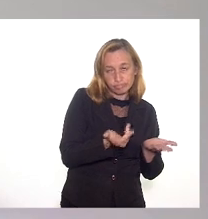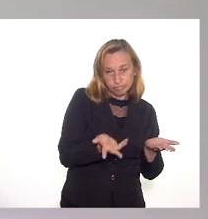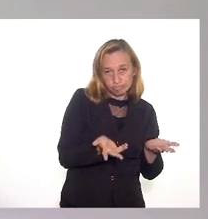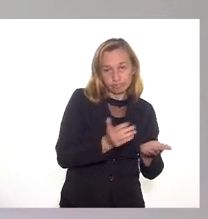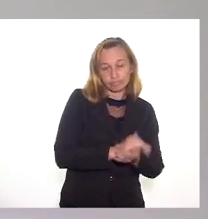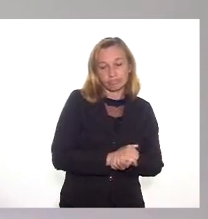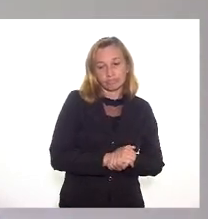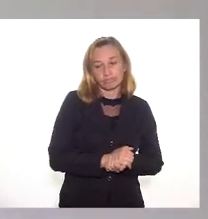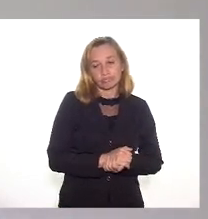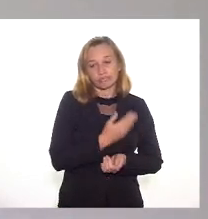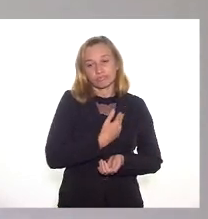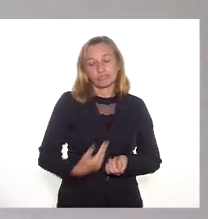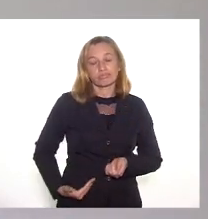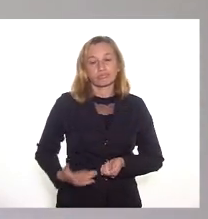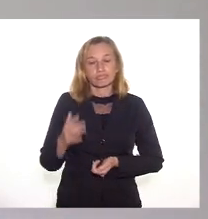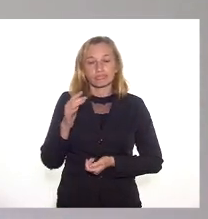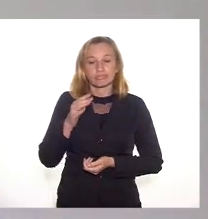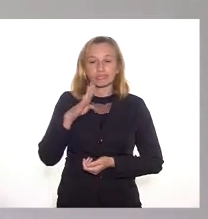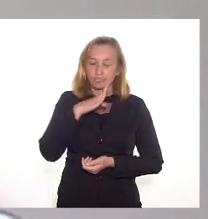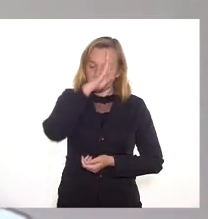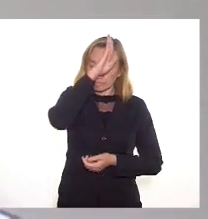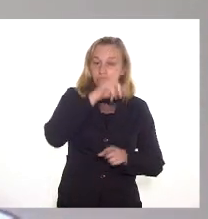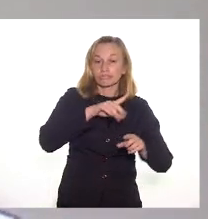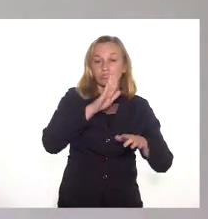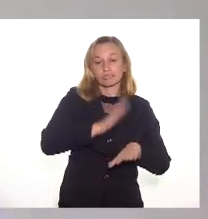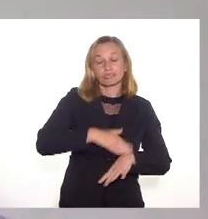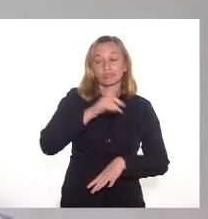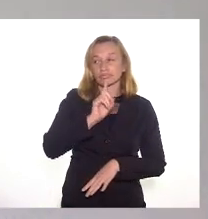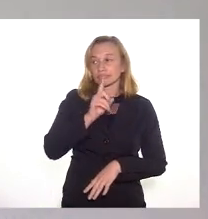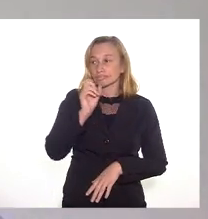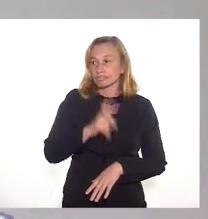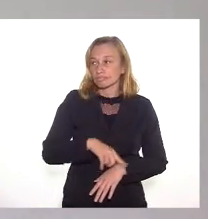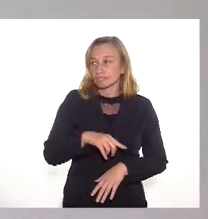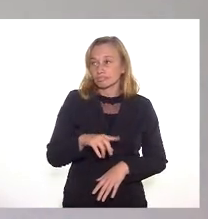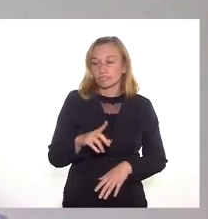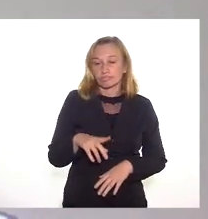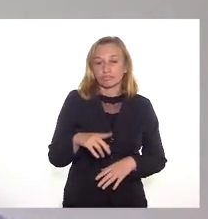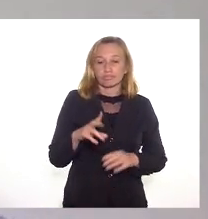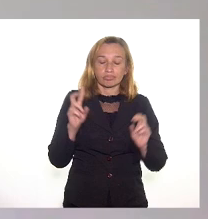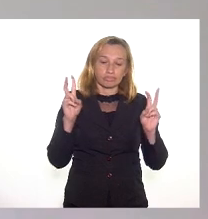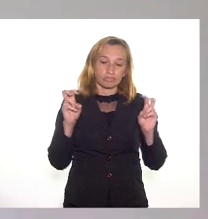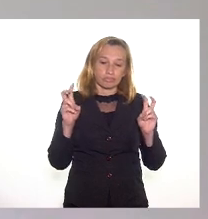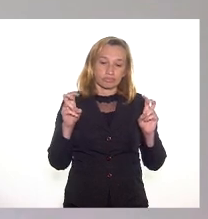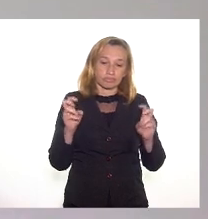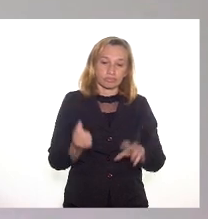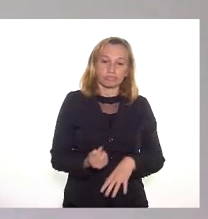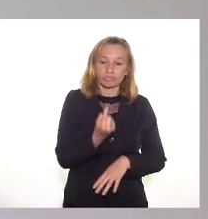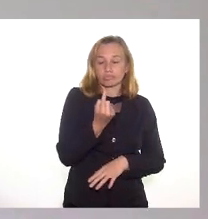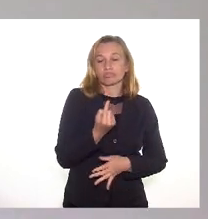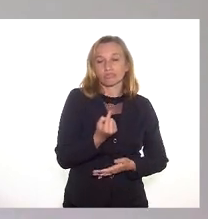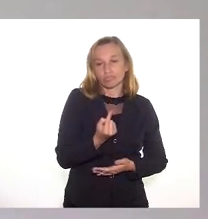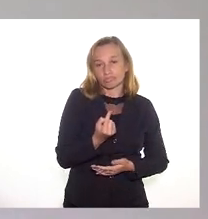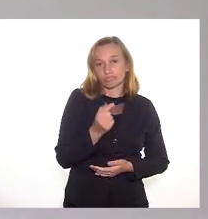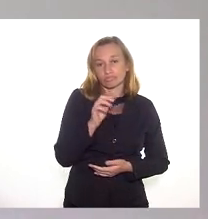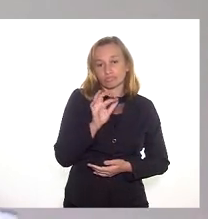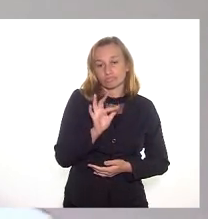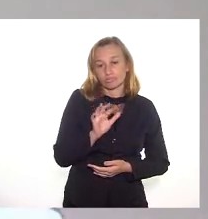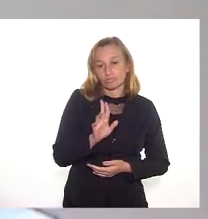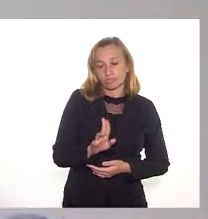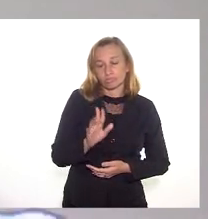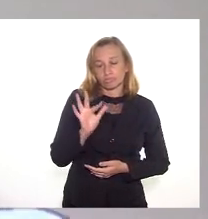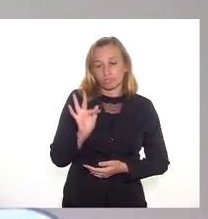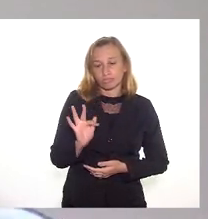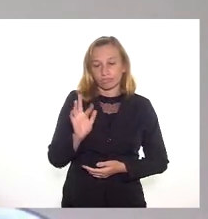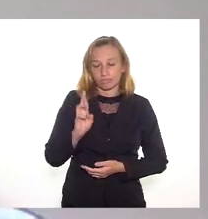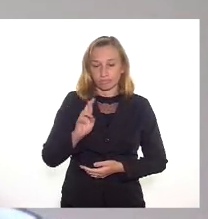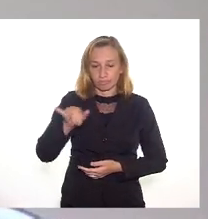submetida pelo governo Bolsonaro mas esse não é um caso isolado esse não é um caso específico da UFRJ a minha